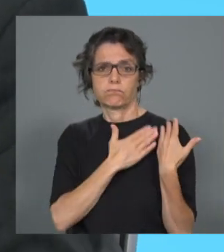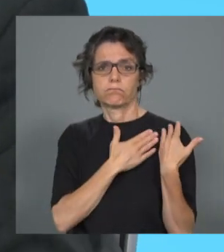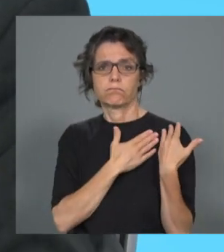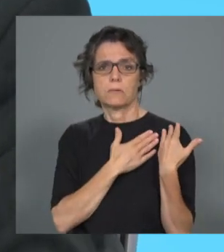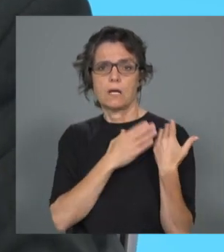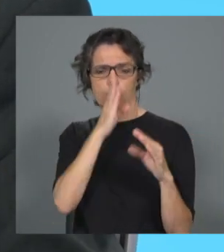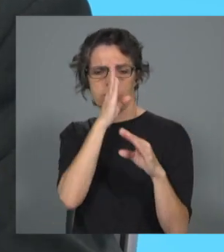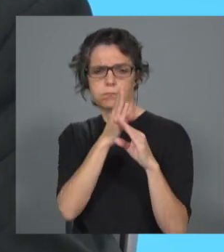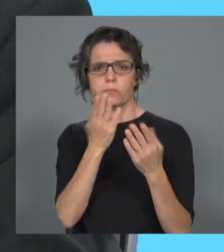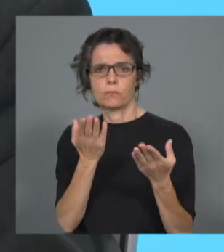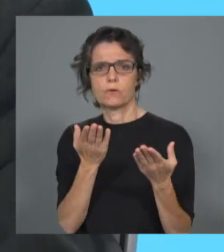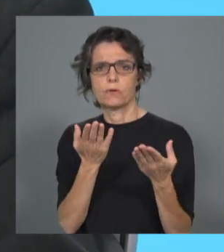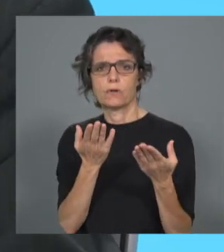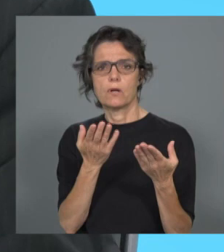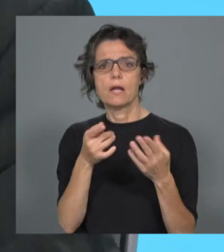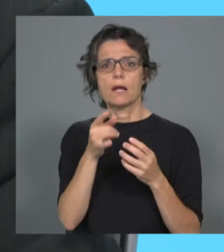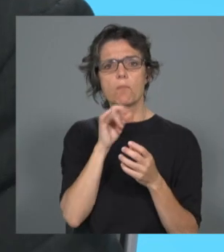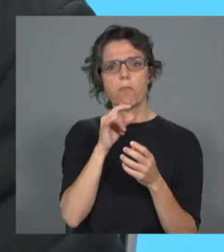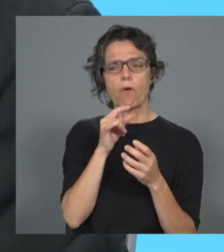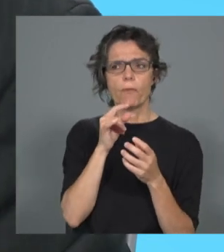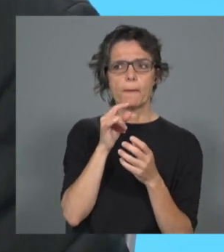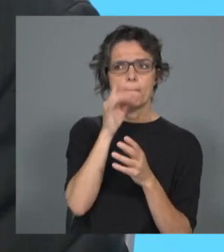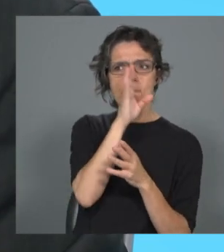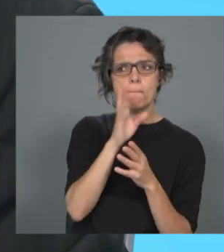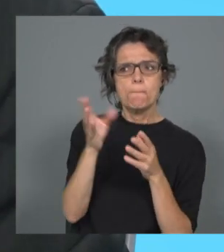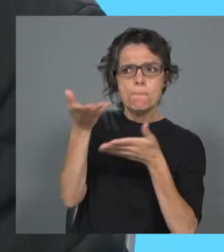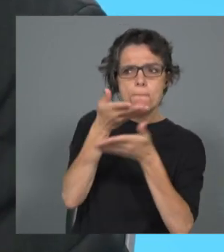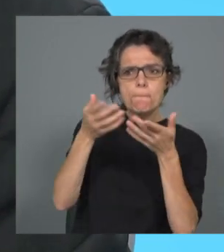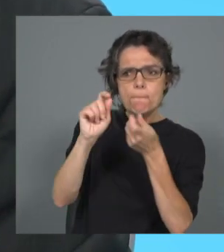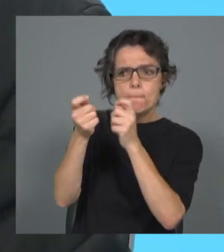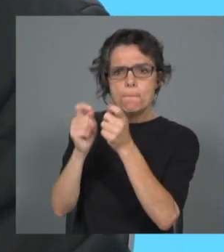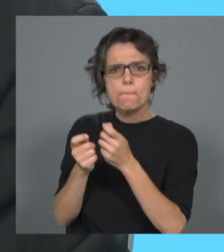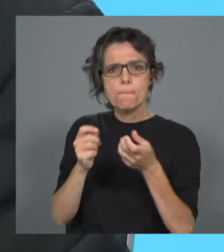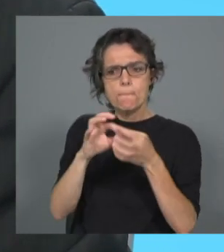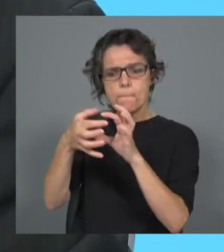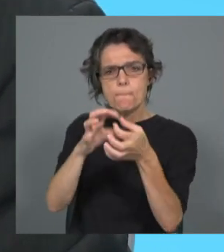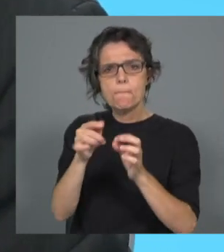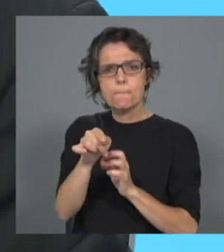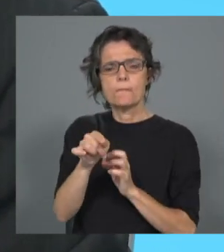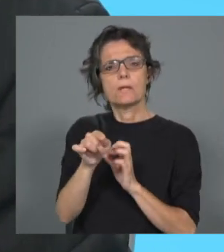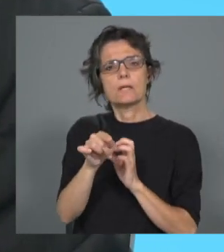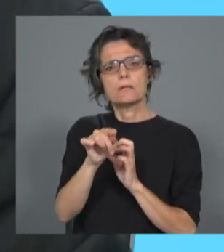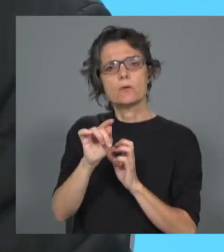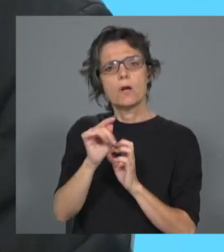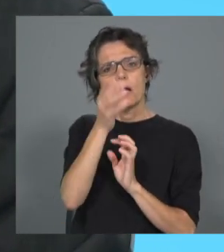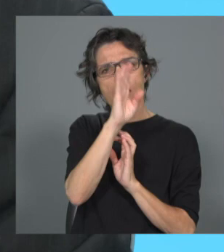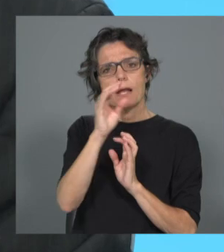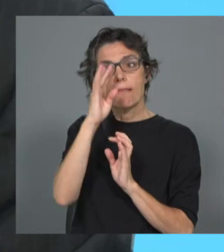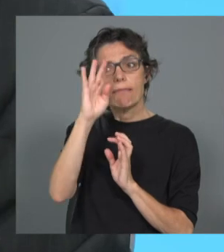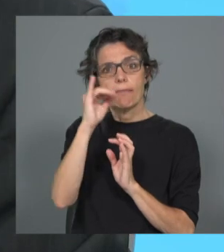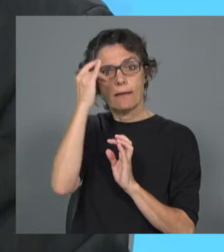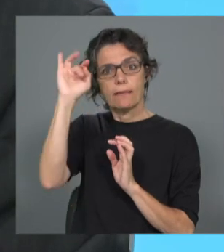que elas podem realmente sugerir, concretizar, sem medos, e sobretudo conscientes de